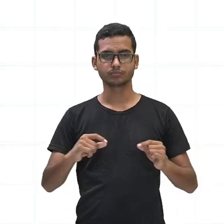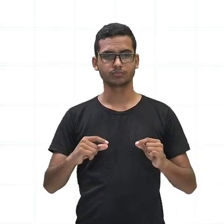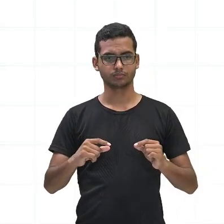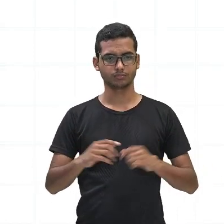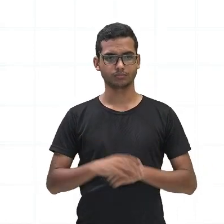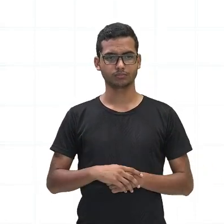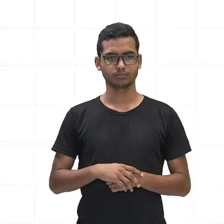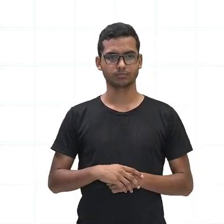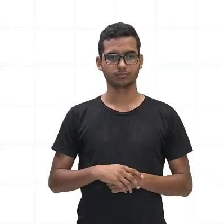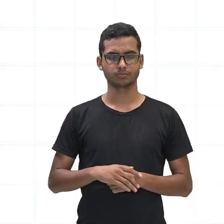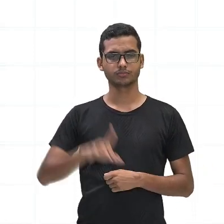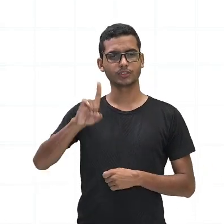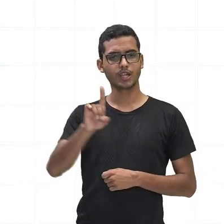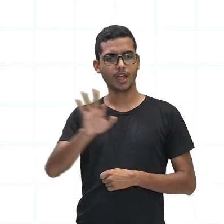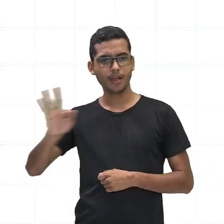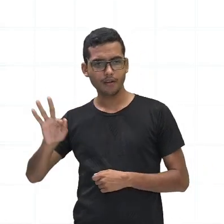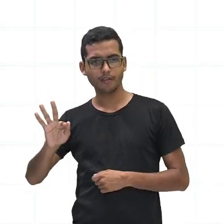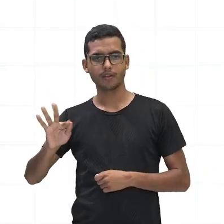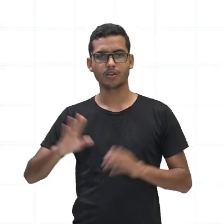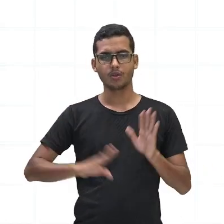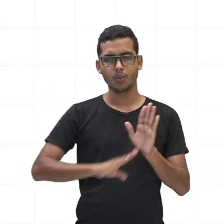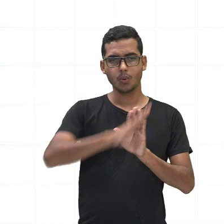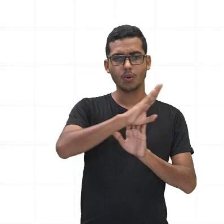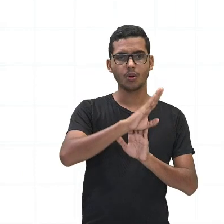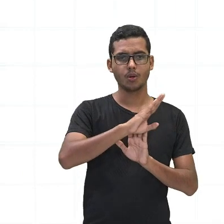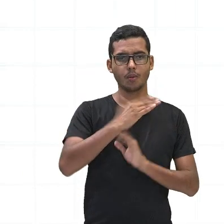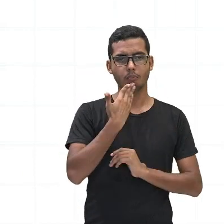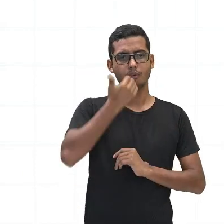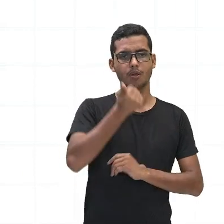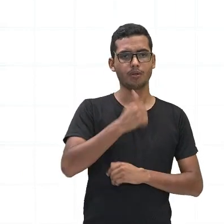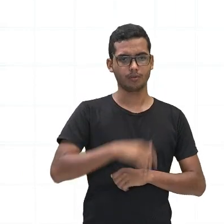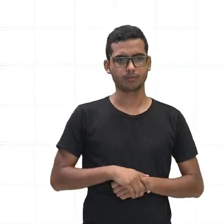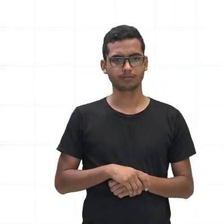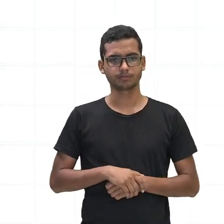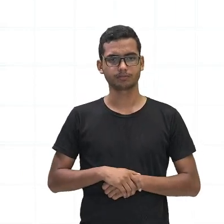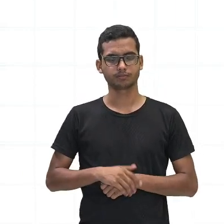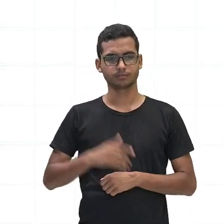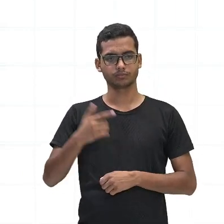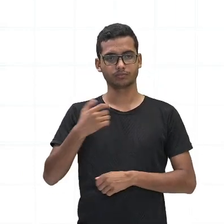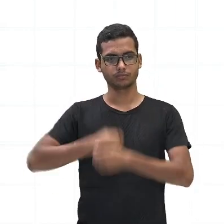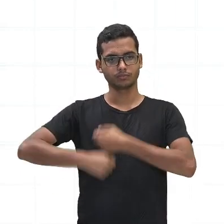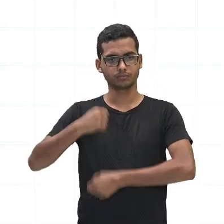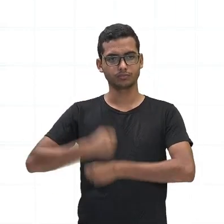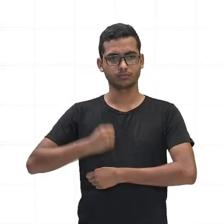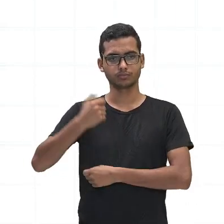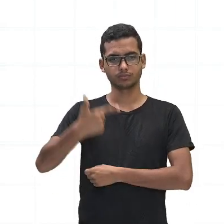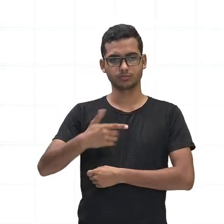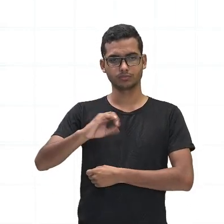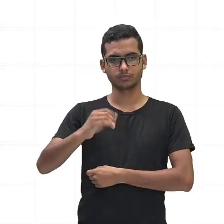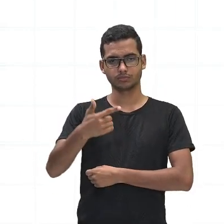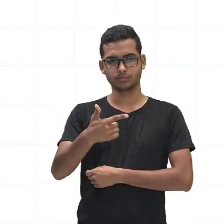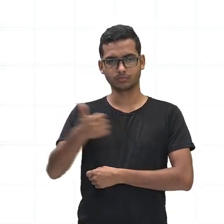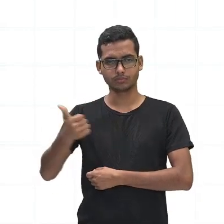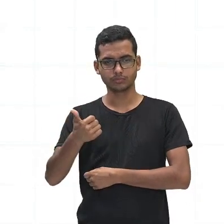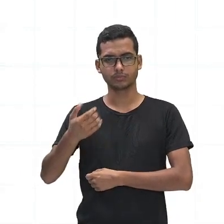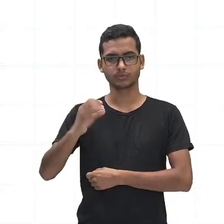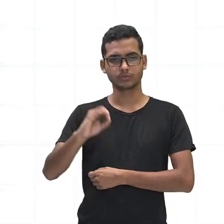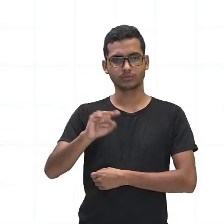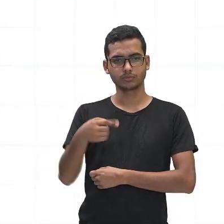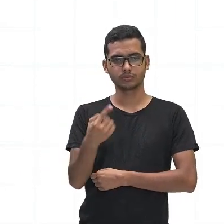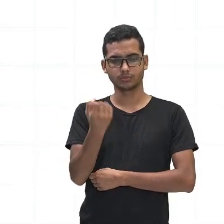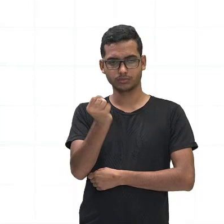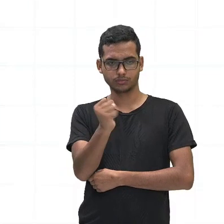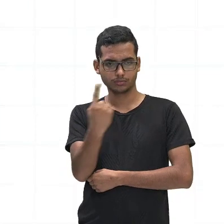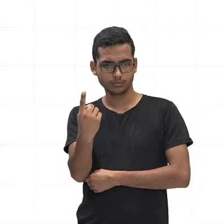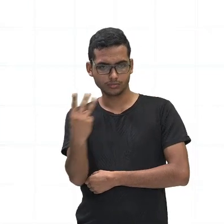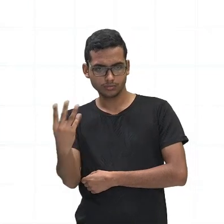índice em 2021 e em 2020, né, como a gente pode analisar, 0,814. E